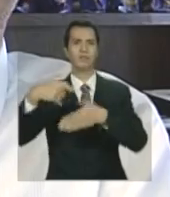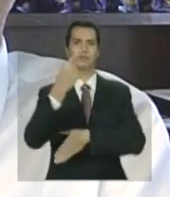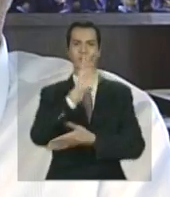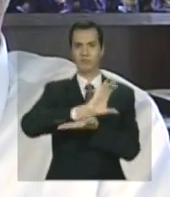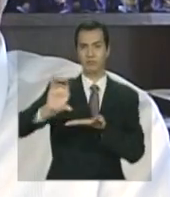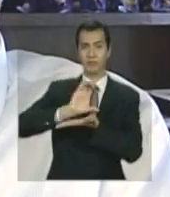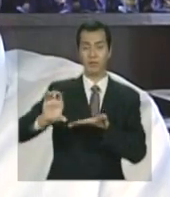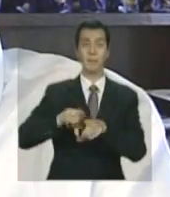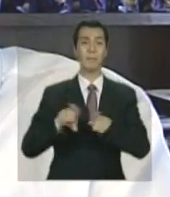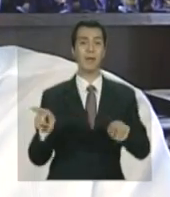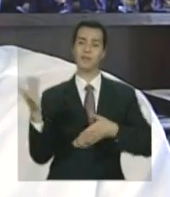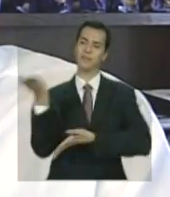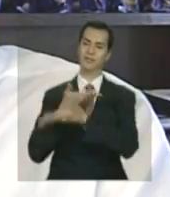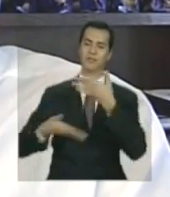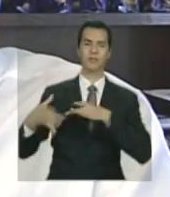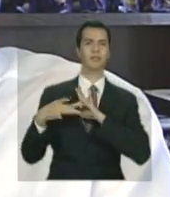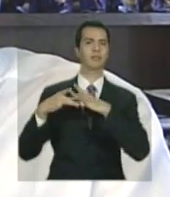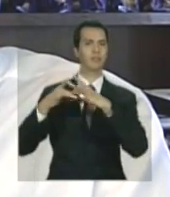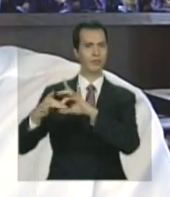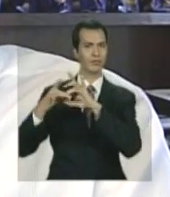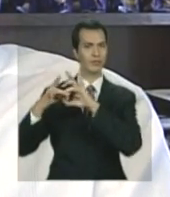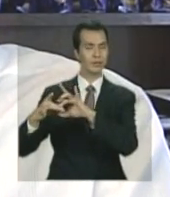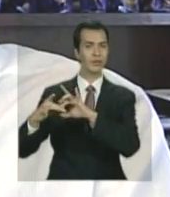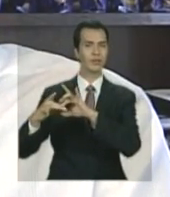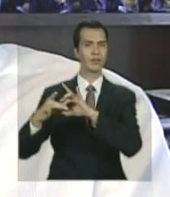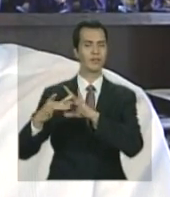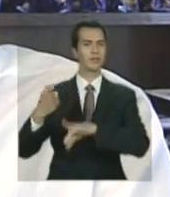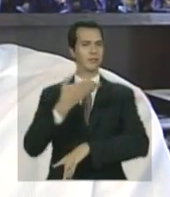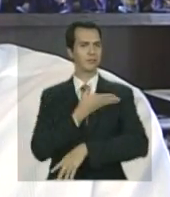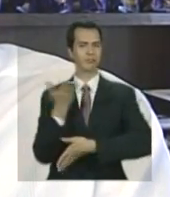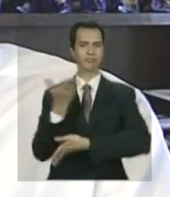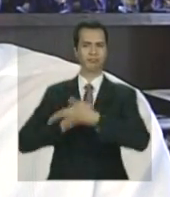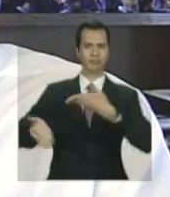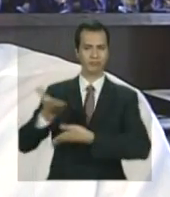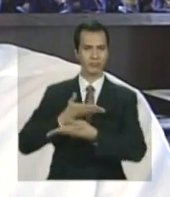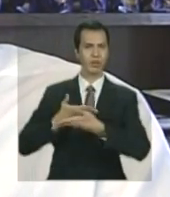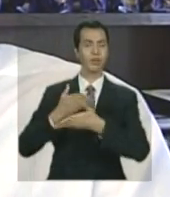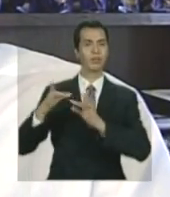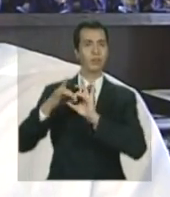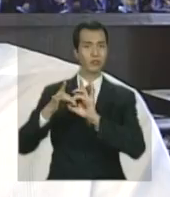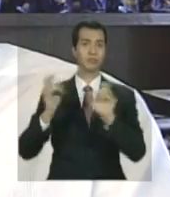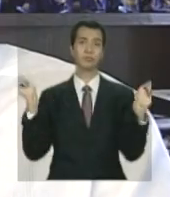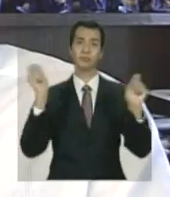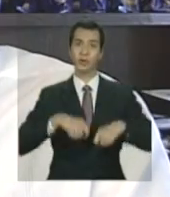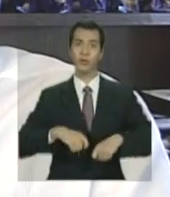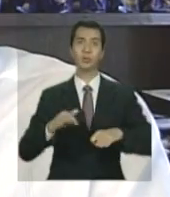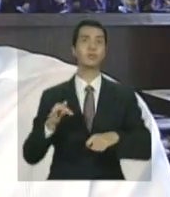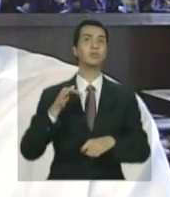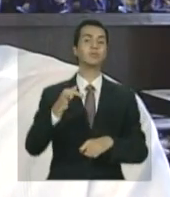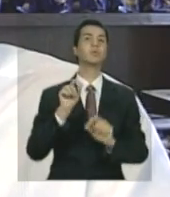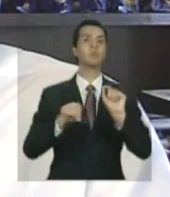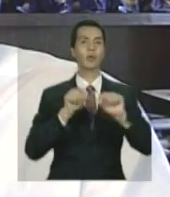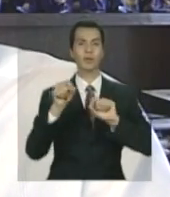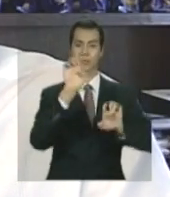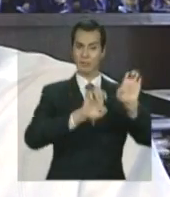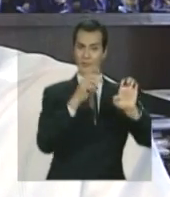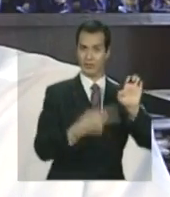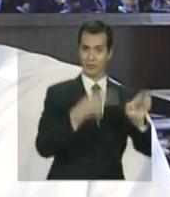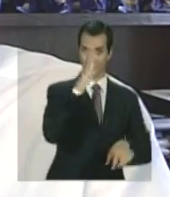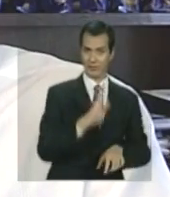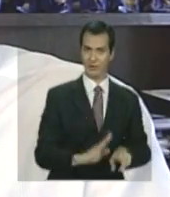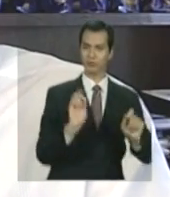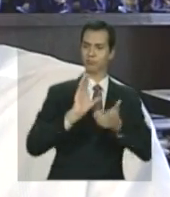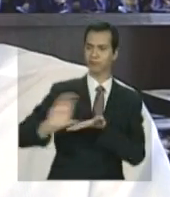e esse relacionamento de amizade, de parceria com a Índia pode levar empresas brasileiras a investir